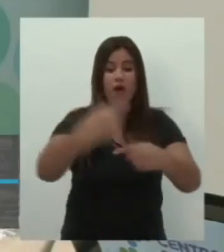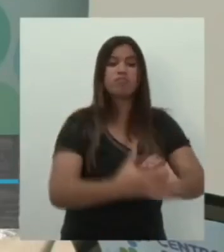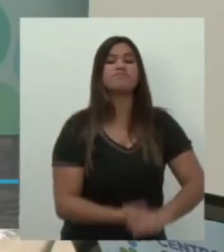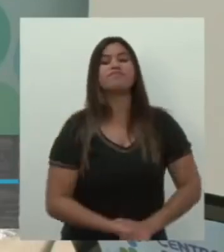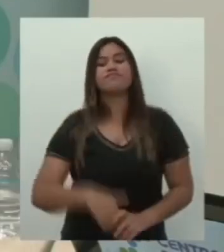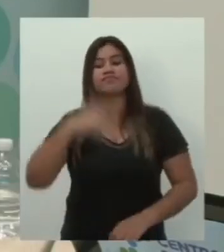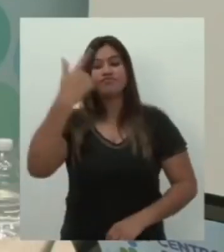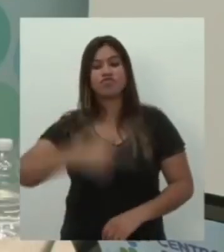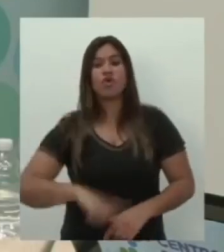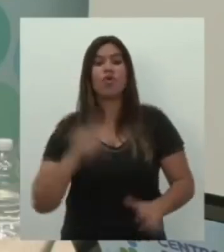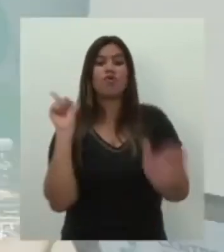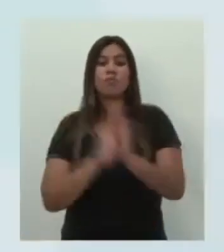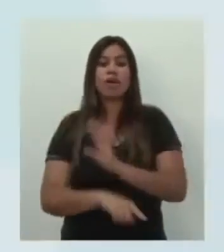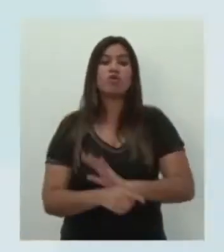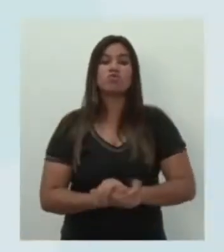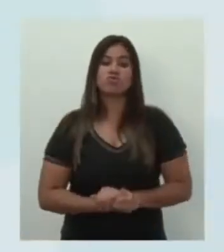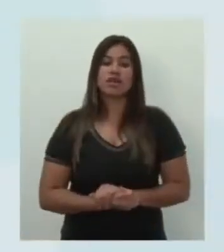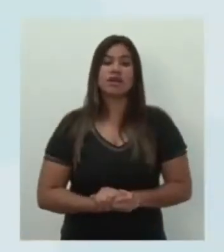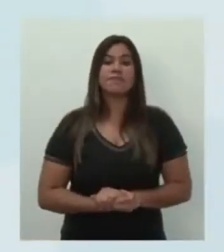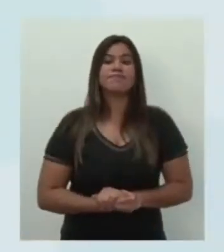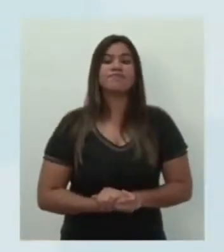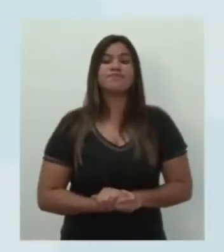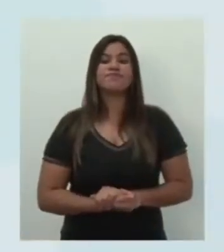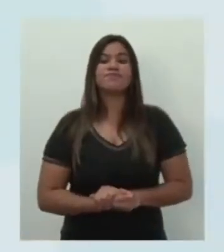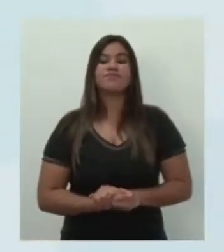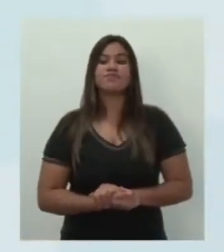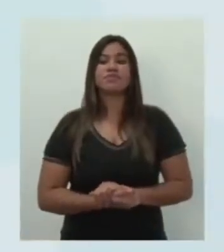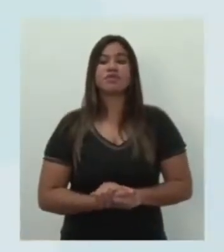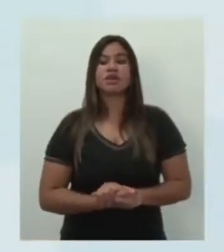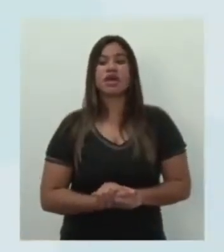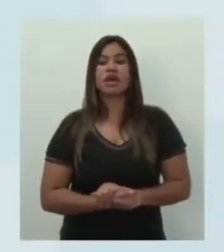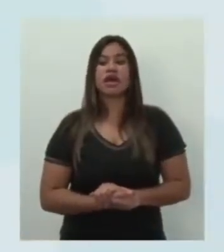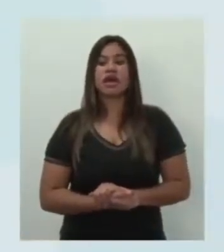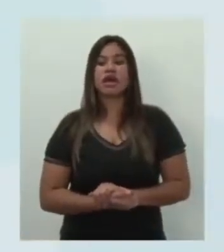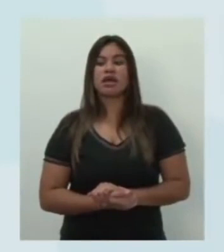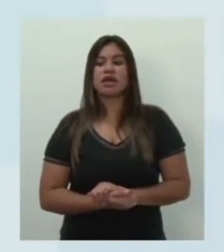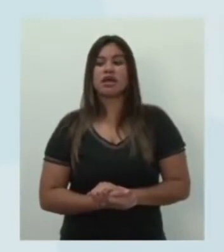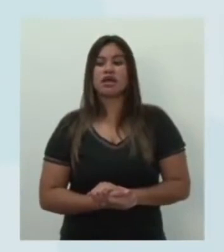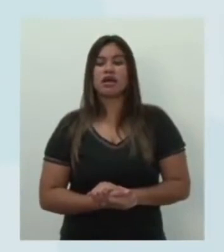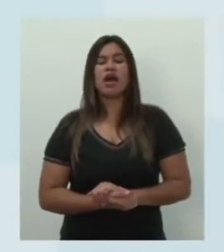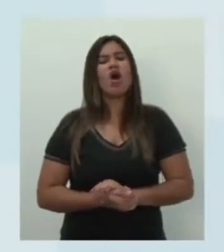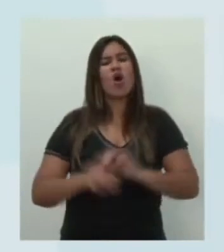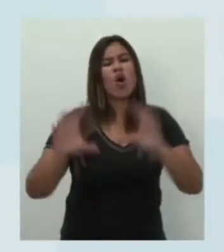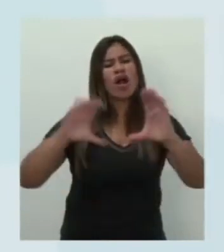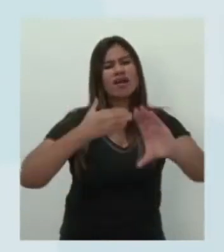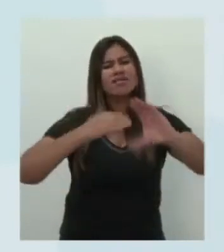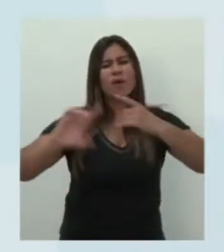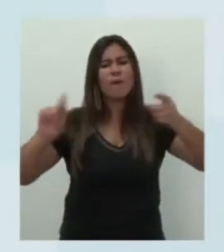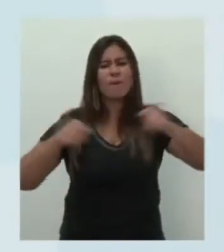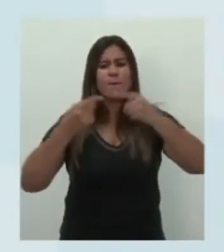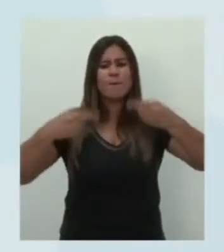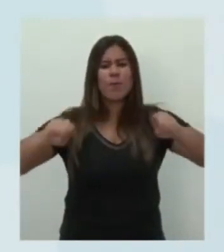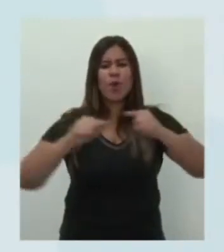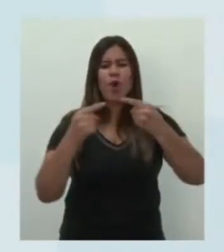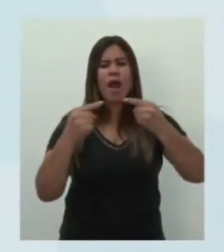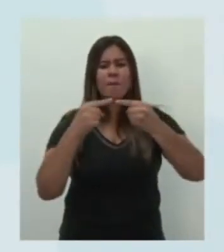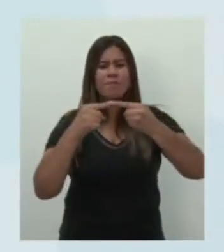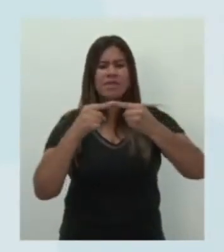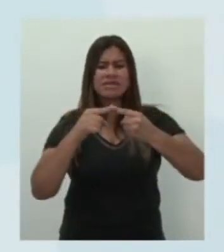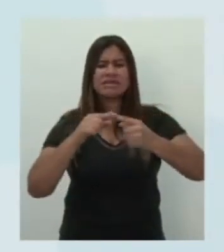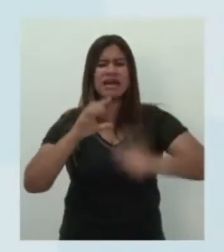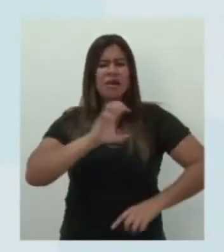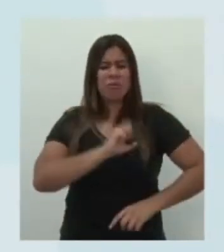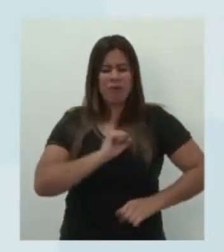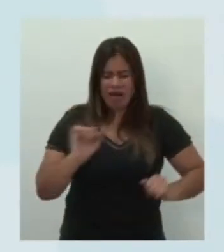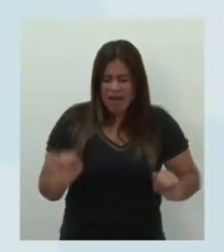participe conosco. A pergunta é, por que as canções que falam de sofrimento amoroso fazem tanto sucesso